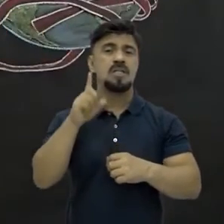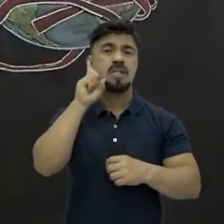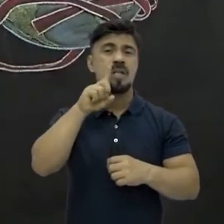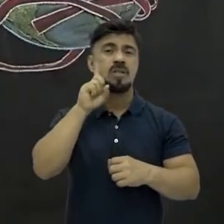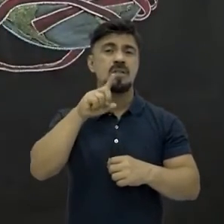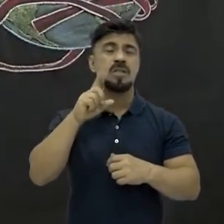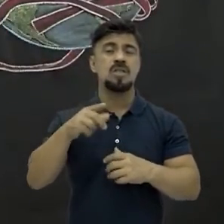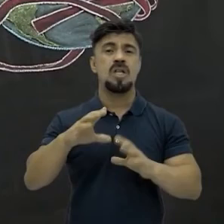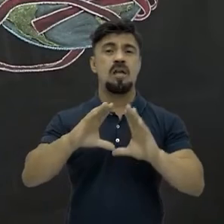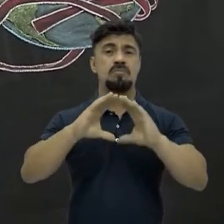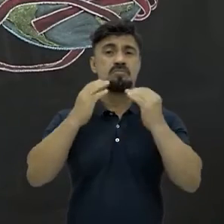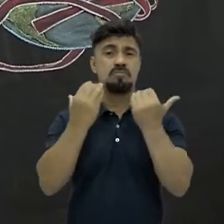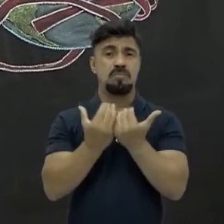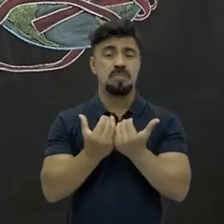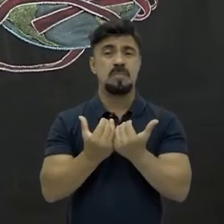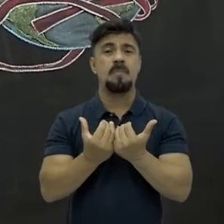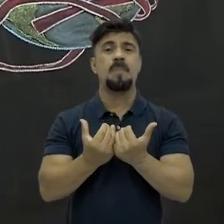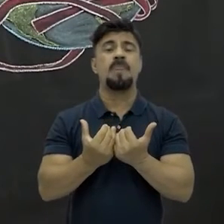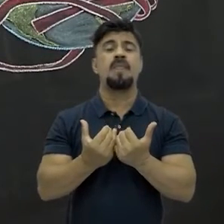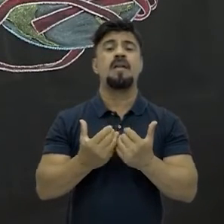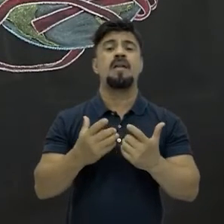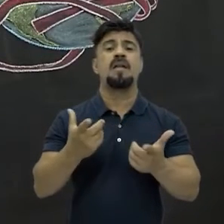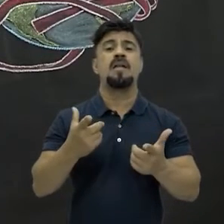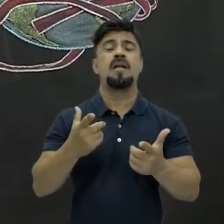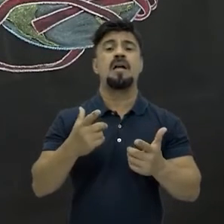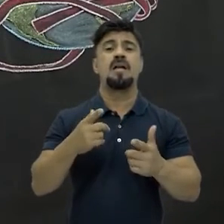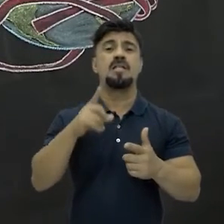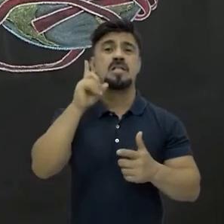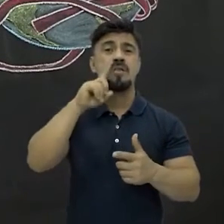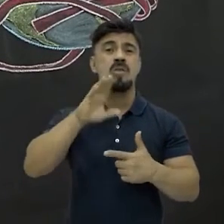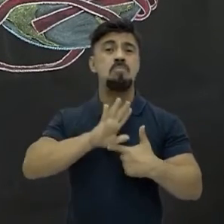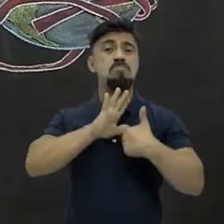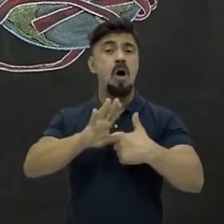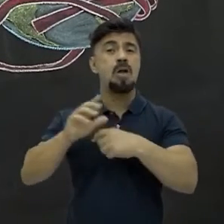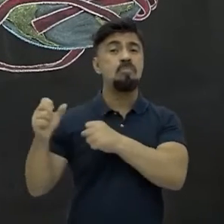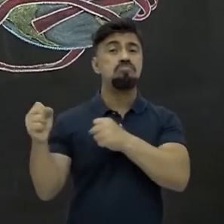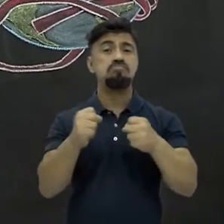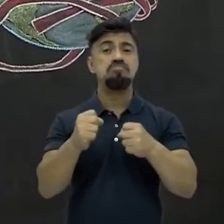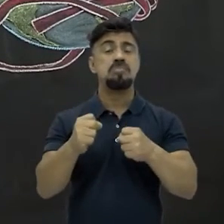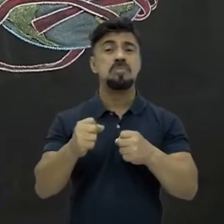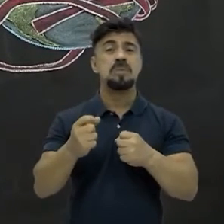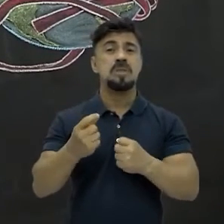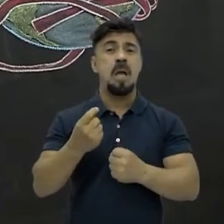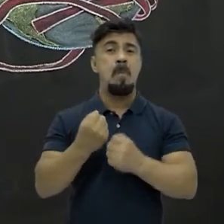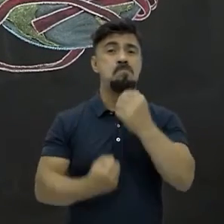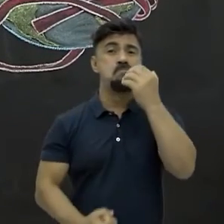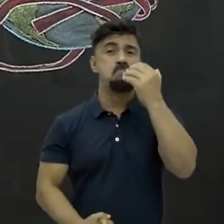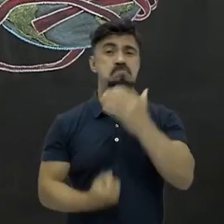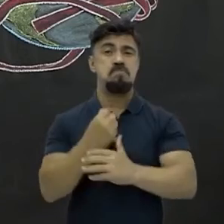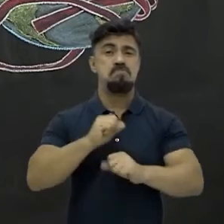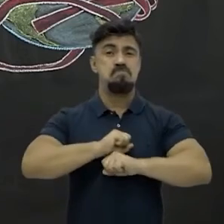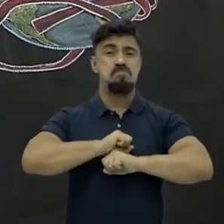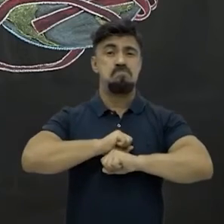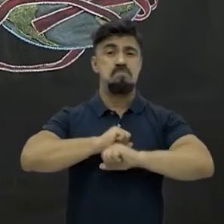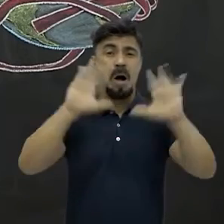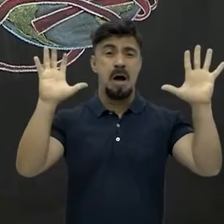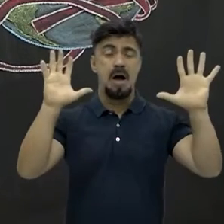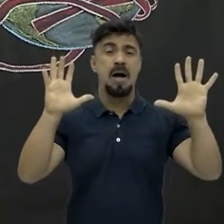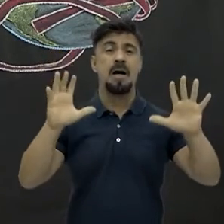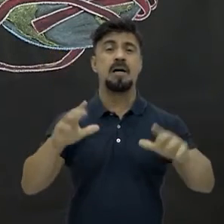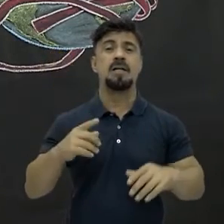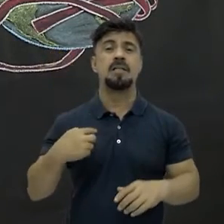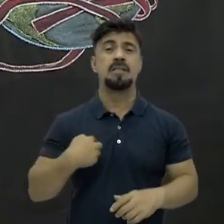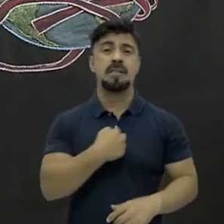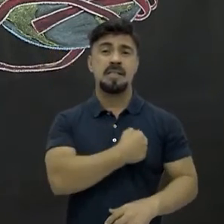Já na Conferência de Potsdam, os Estados Unidos mostram o seu poder com as bombas de Hiroshima e Nagasaki sobre o Japão, formando